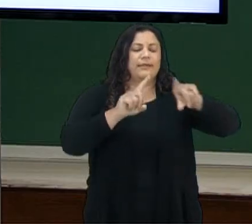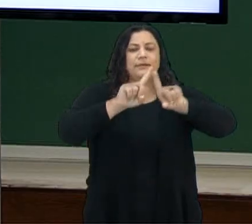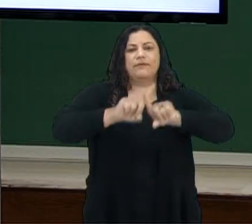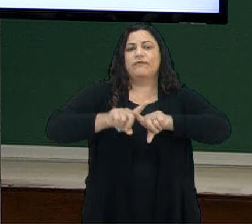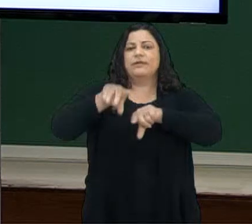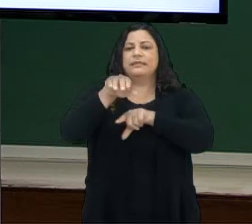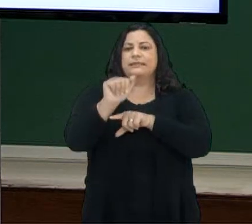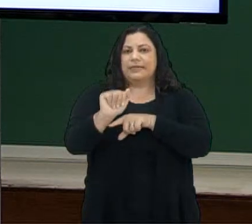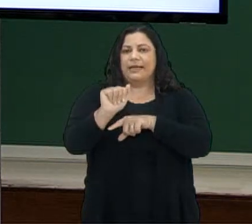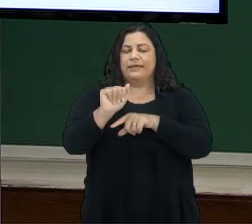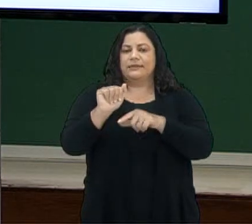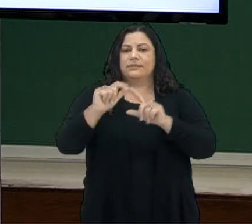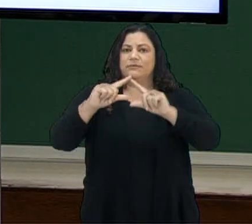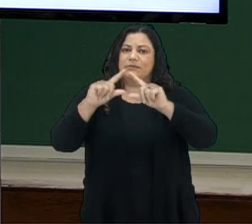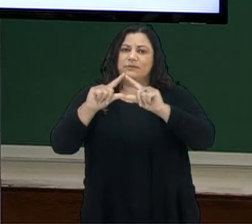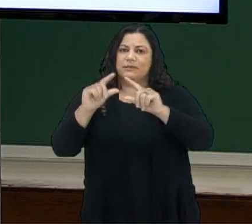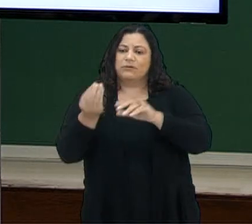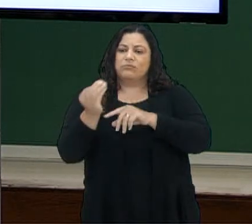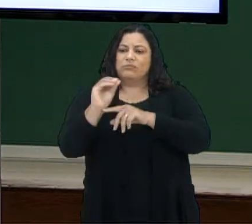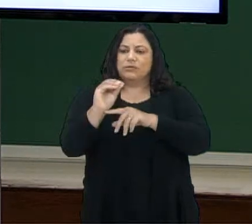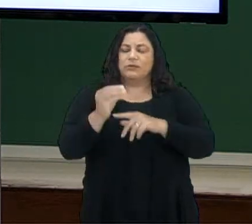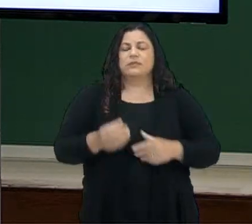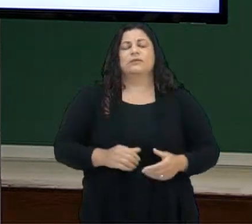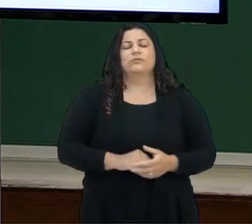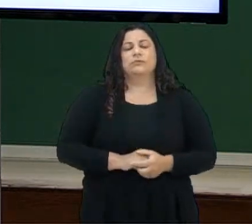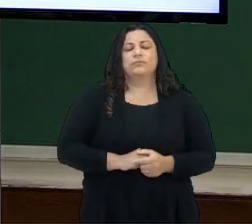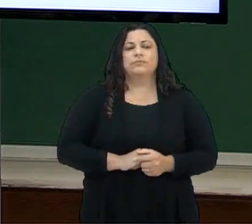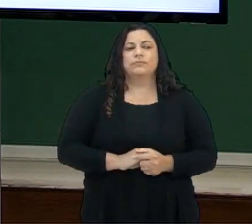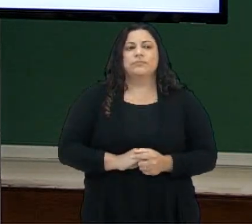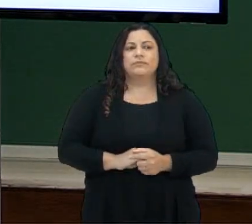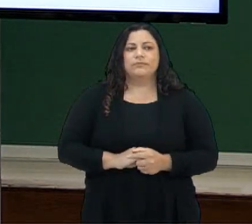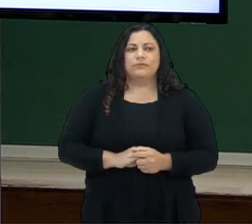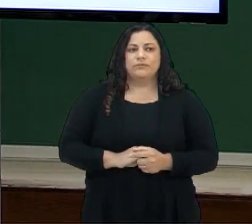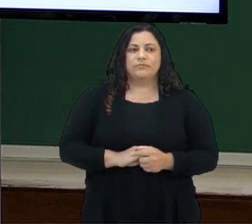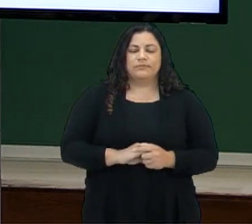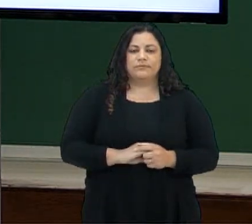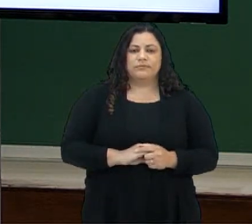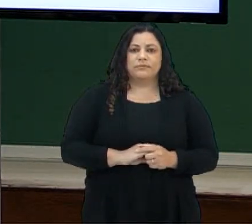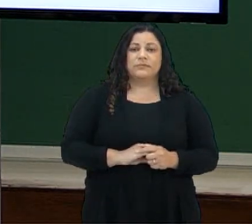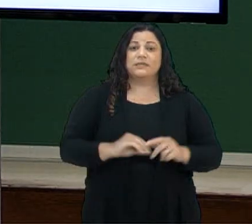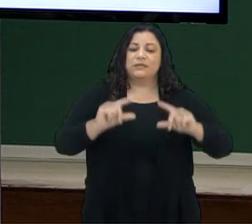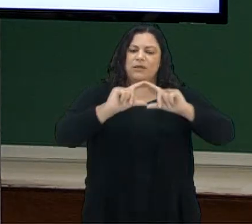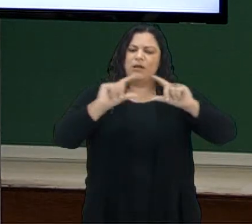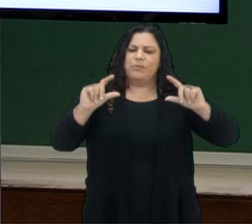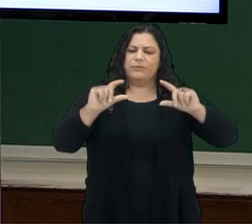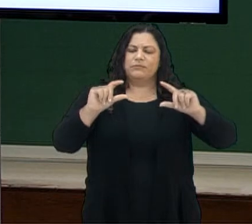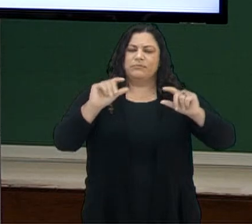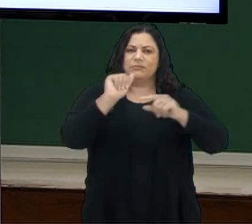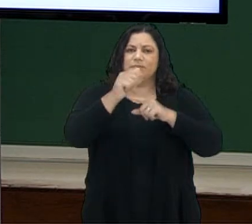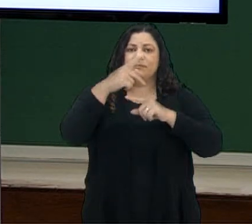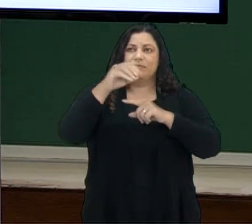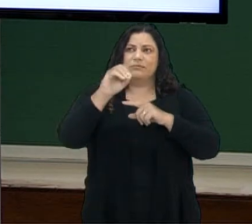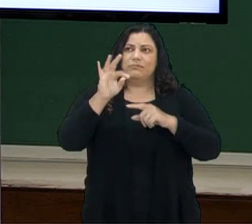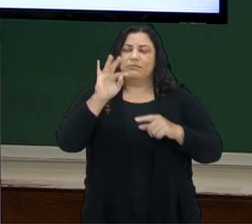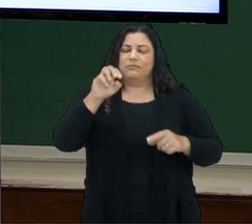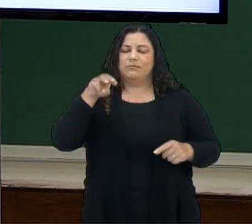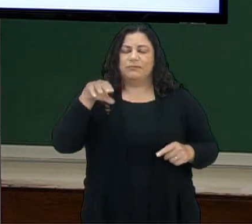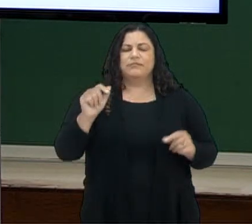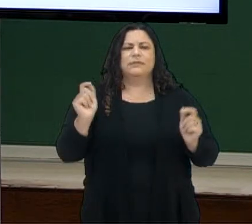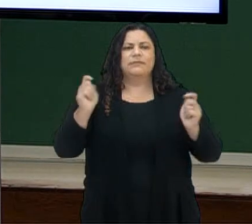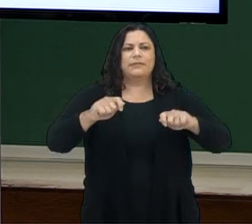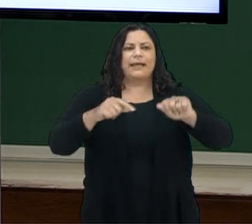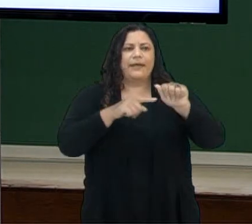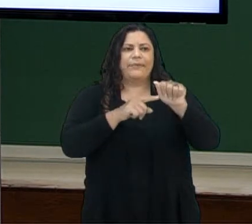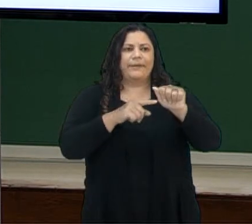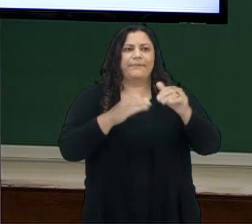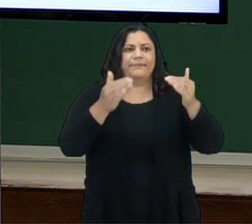ali dentro, ok? Sendo L a medida do lado e A a medida do apótema, tá? Que seria basicamente a